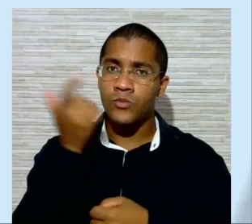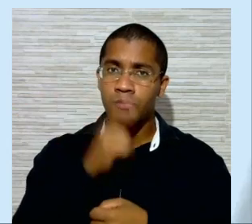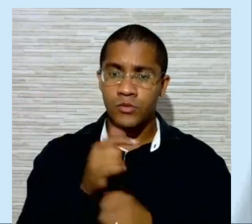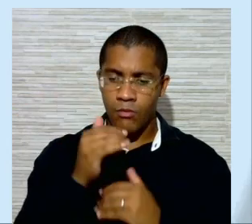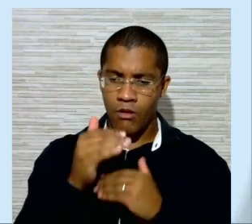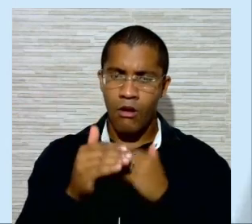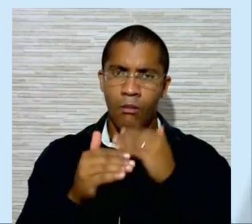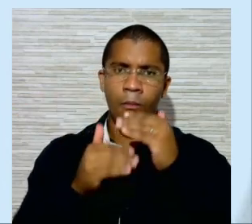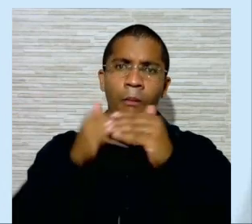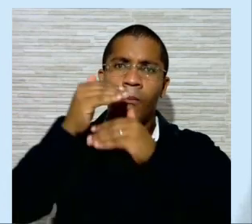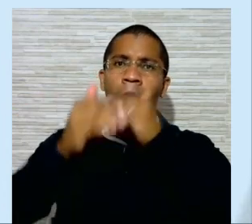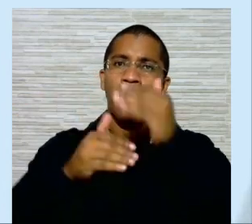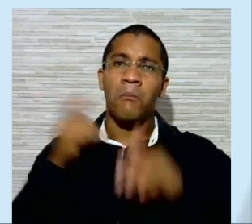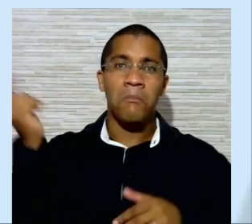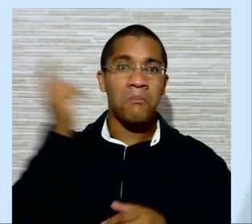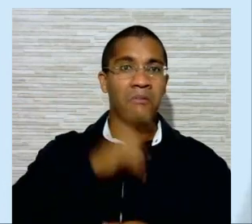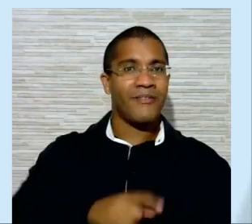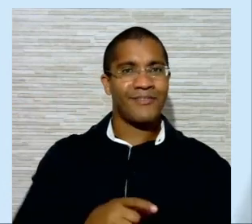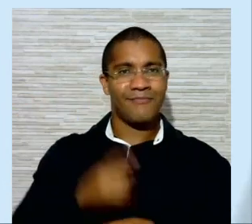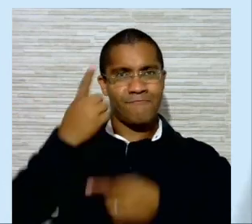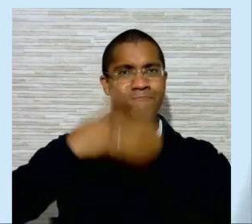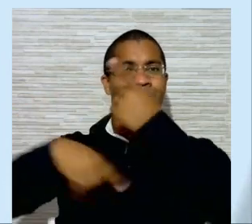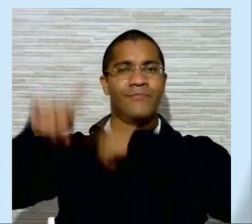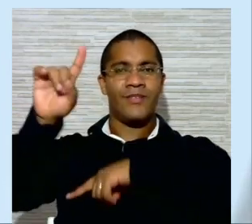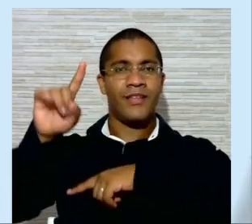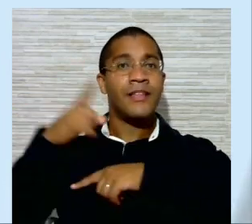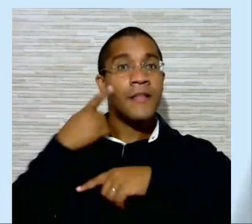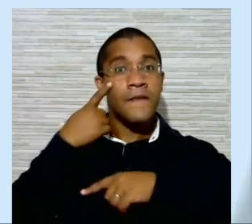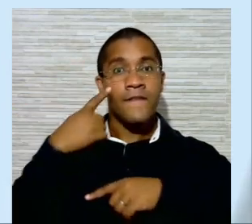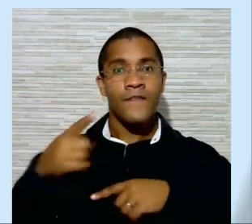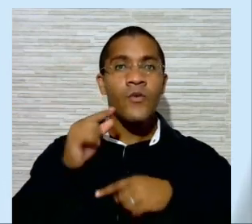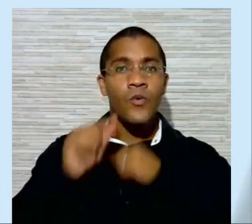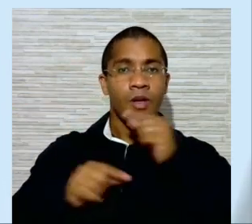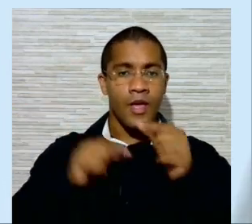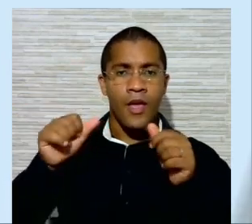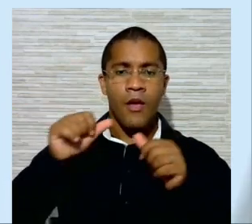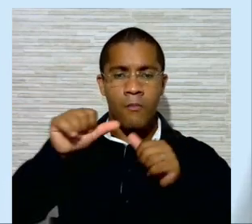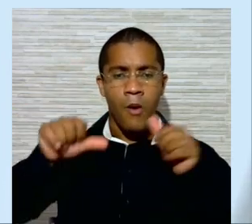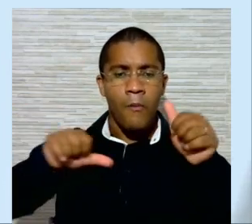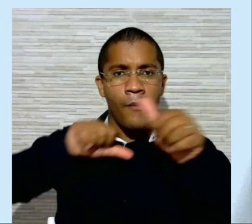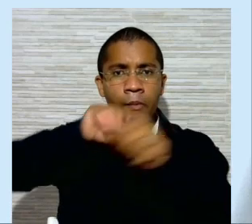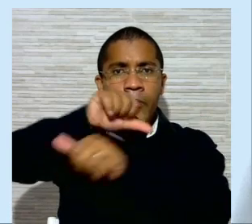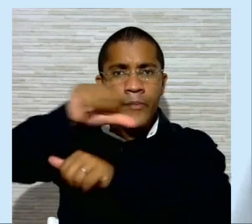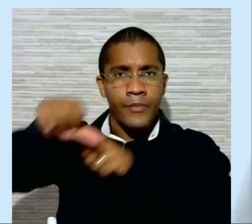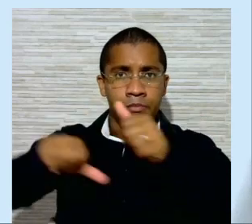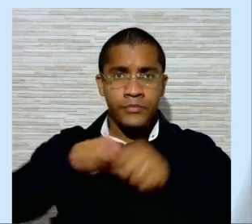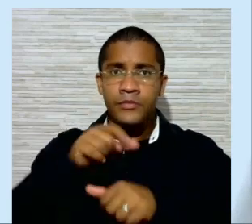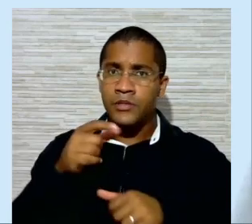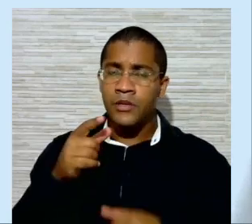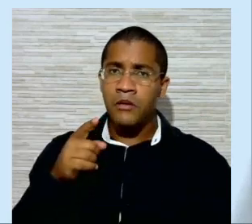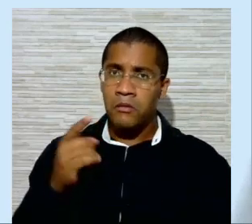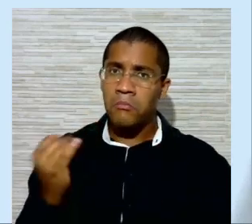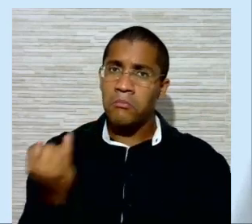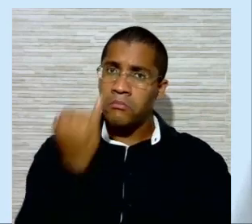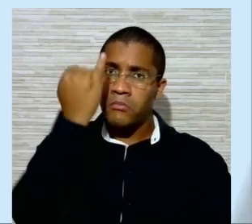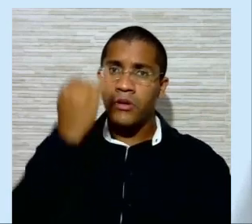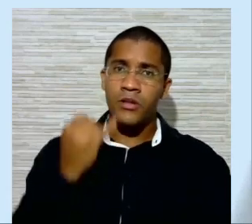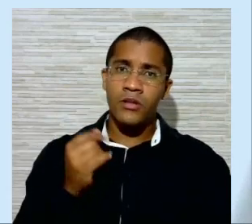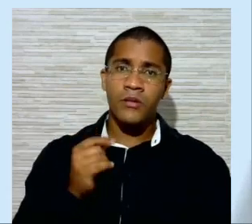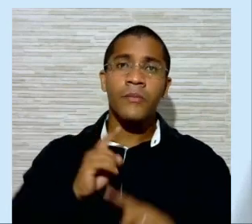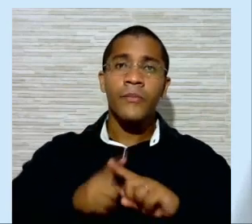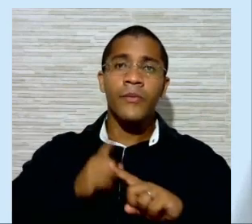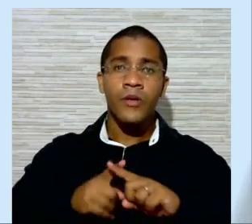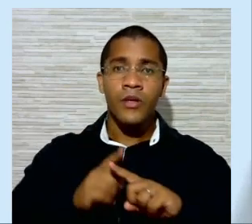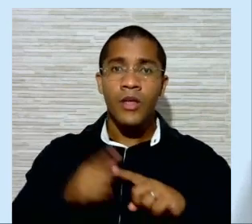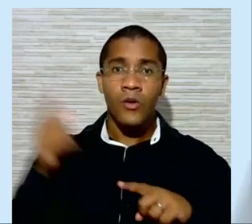homem ele evoluísse, né? Então a gente vê que o tráfego dos homens no espaço geográfico faz com